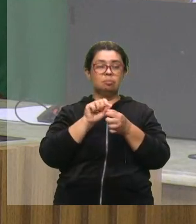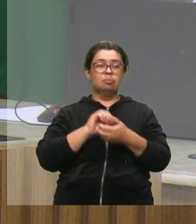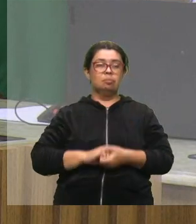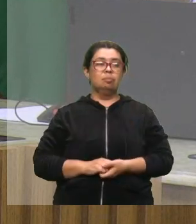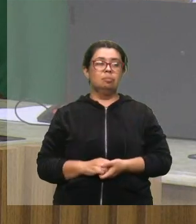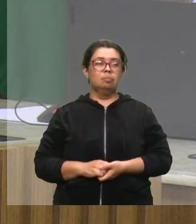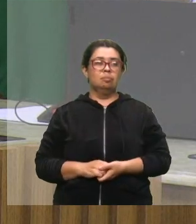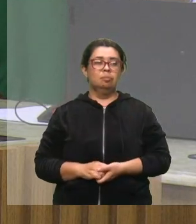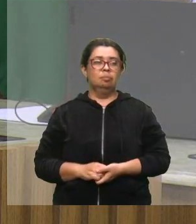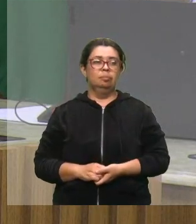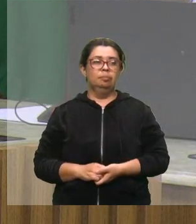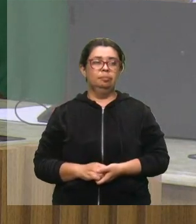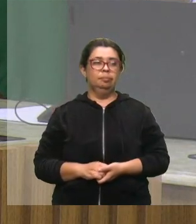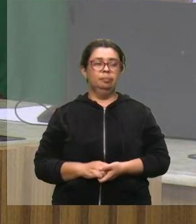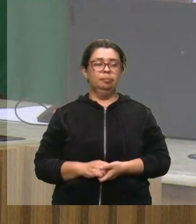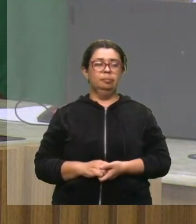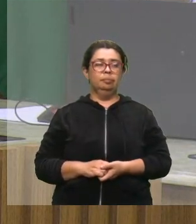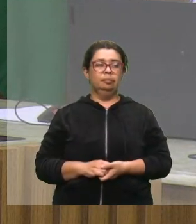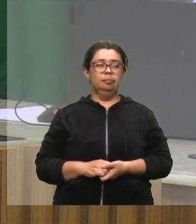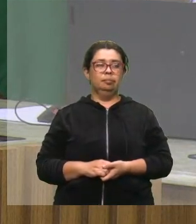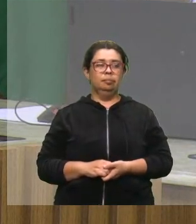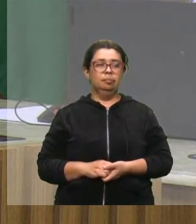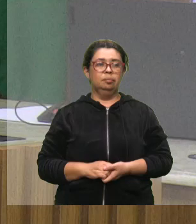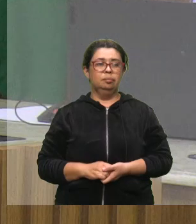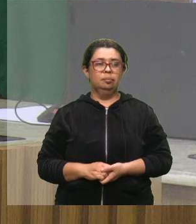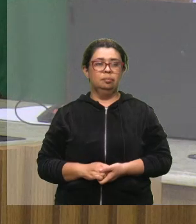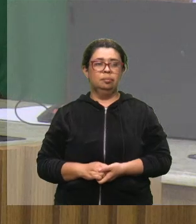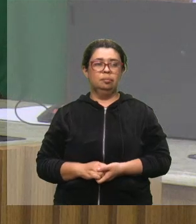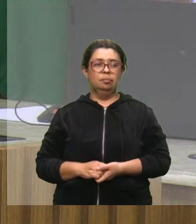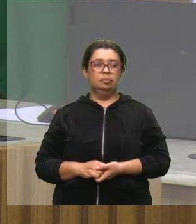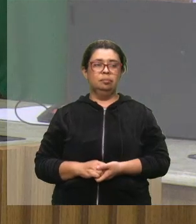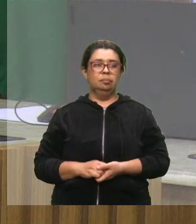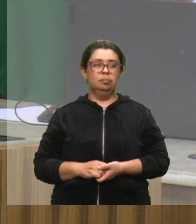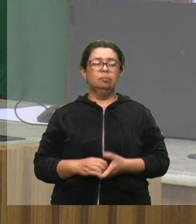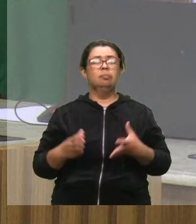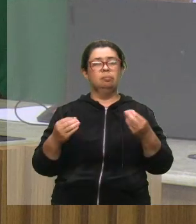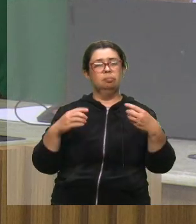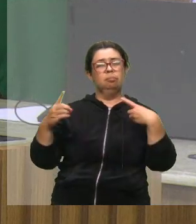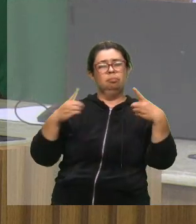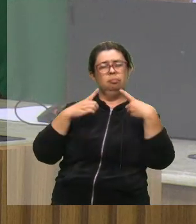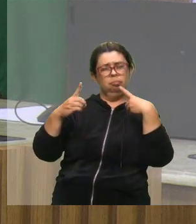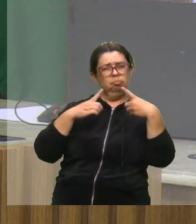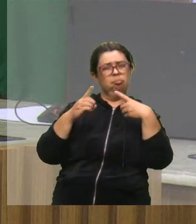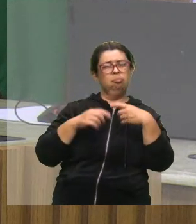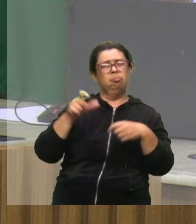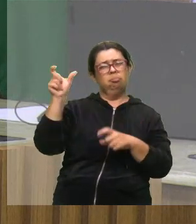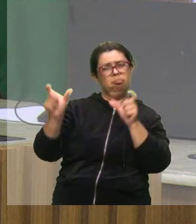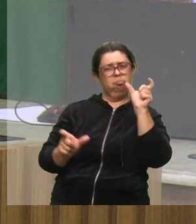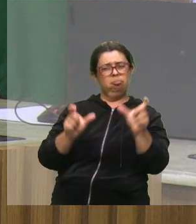aqui, fruto de muito debate com a população